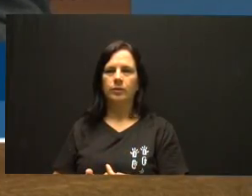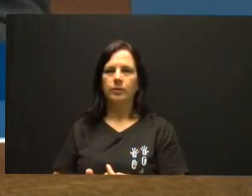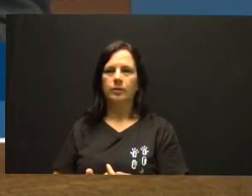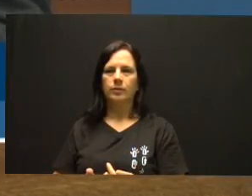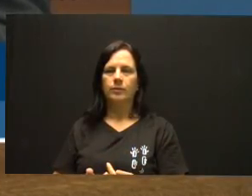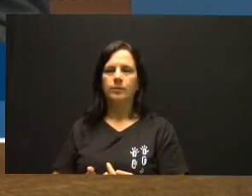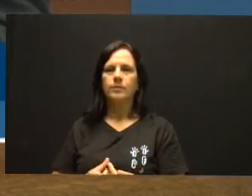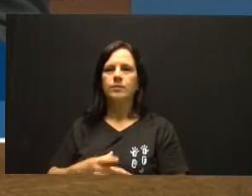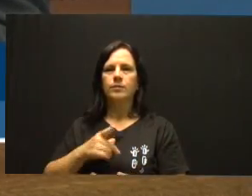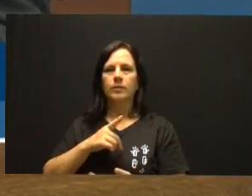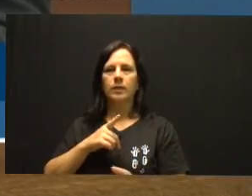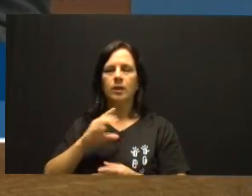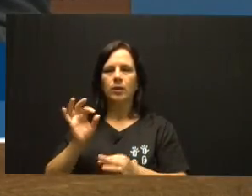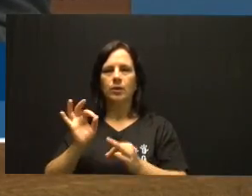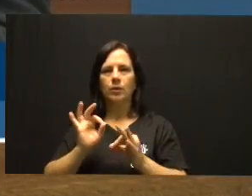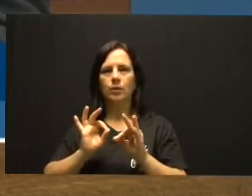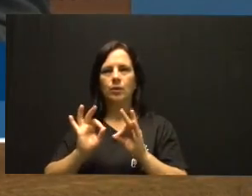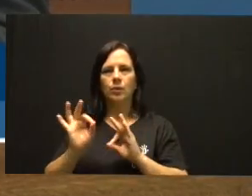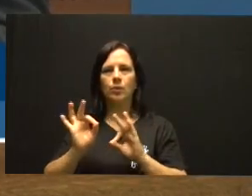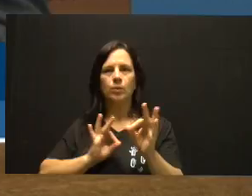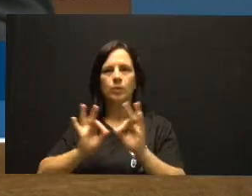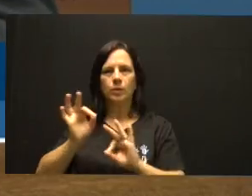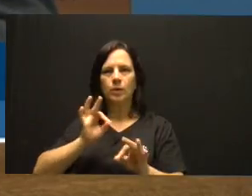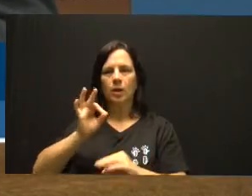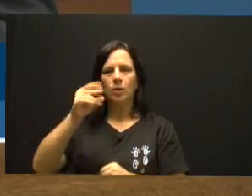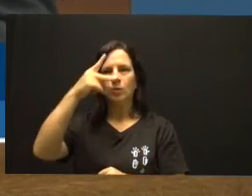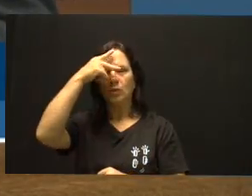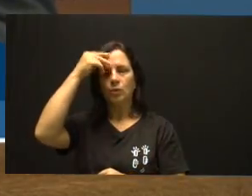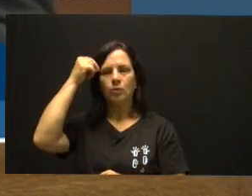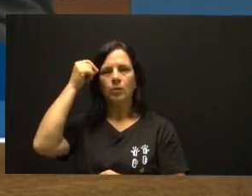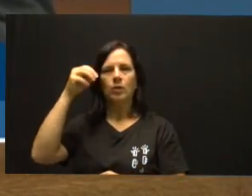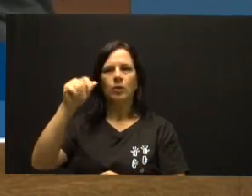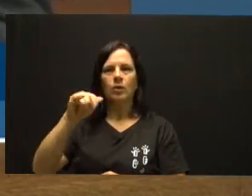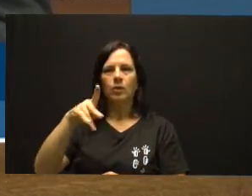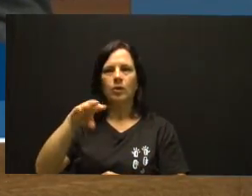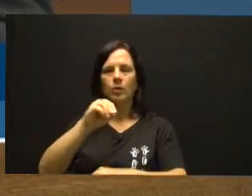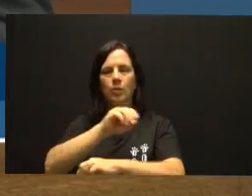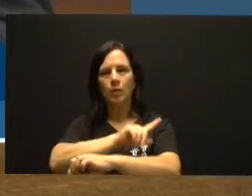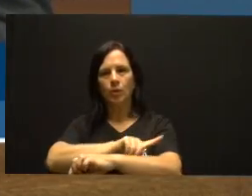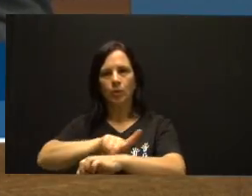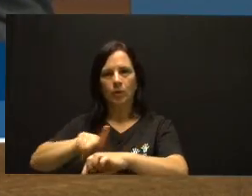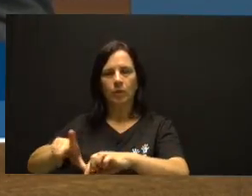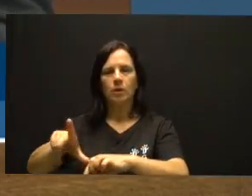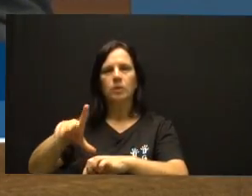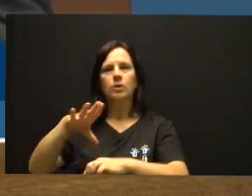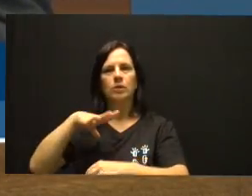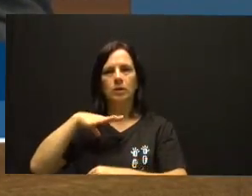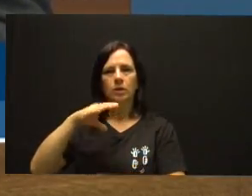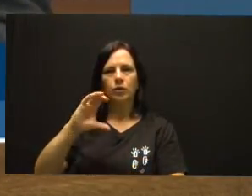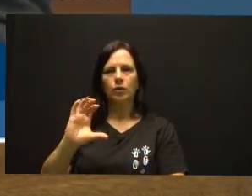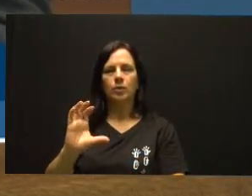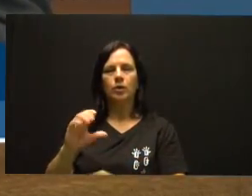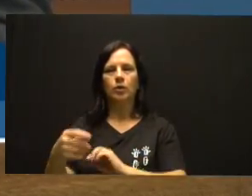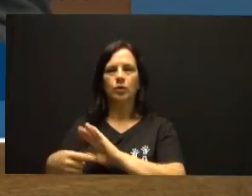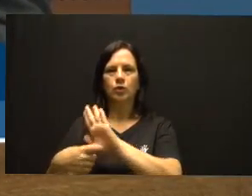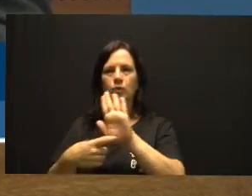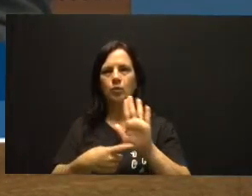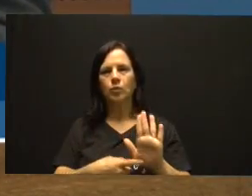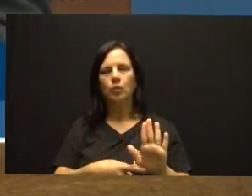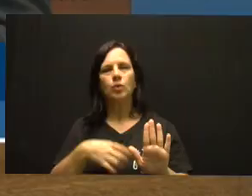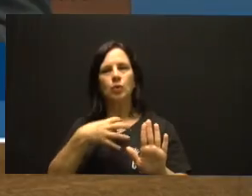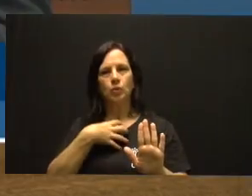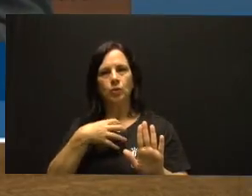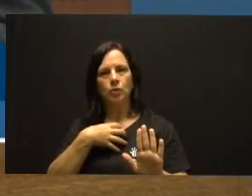Portanto, considerando o zelo do senhor prefeito Ademar Oliveira com a educação e da nossa cidade, conforme a demonstração das